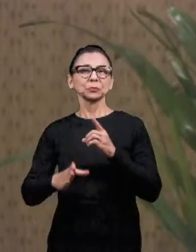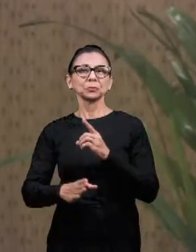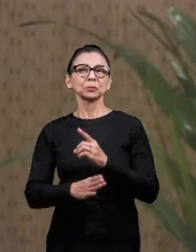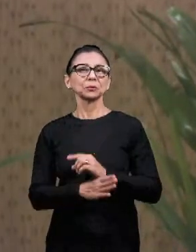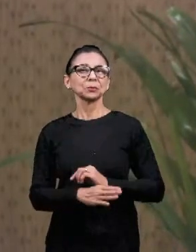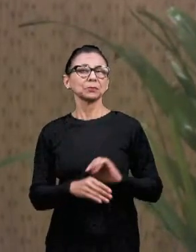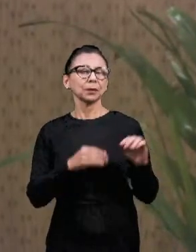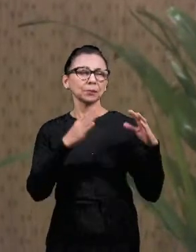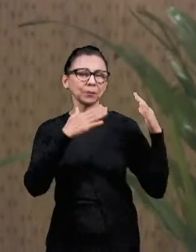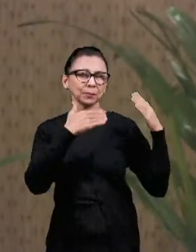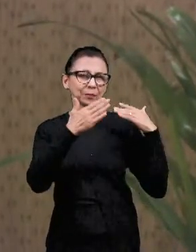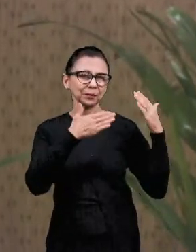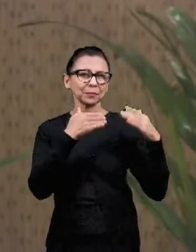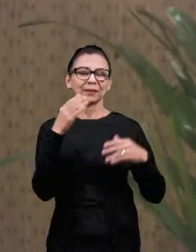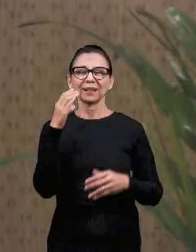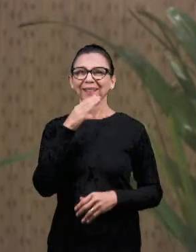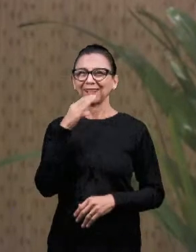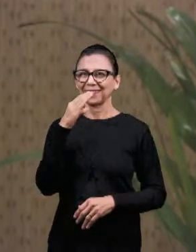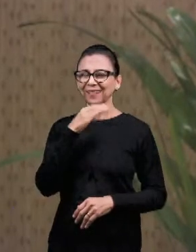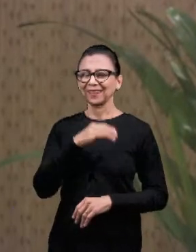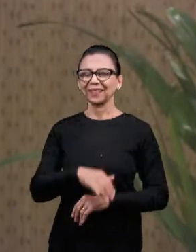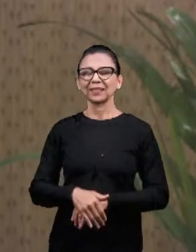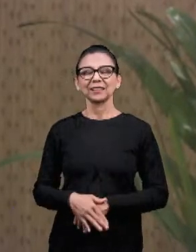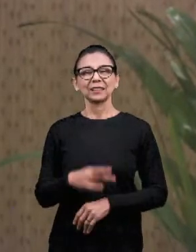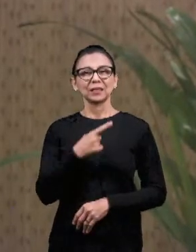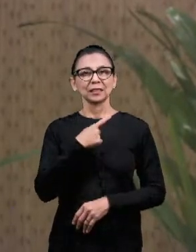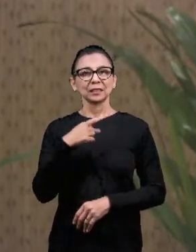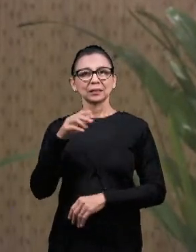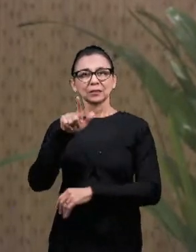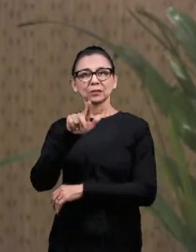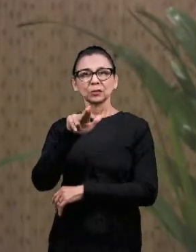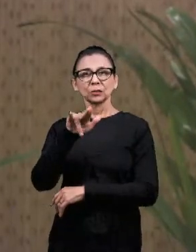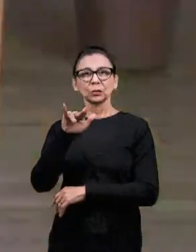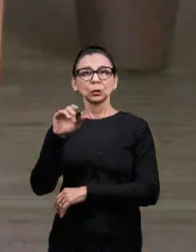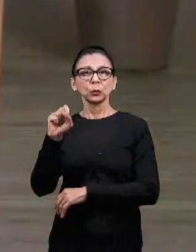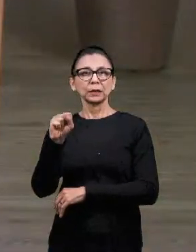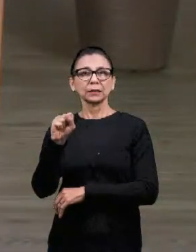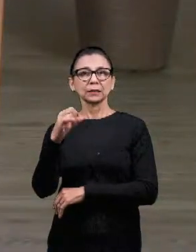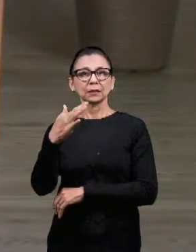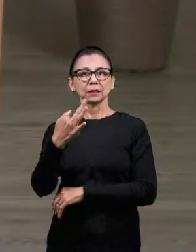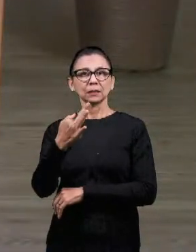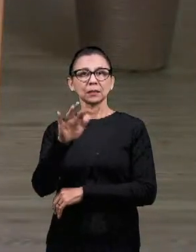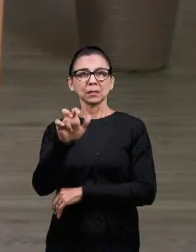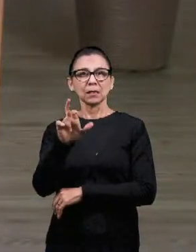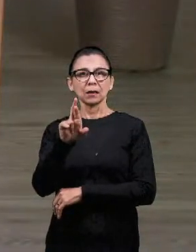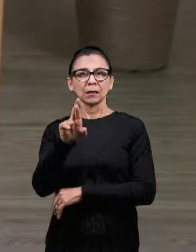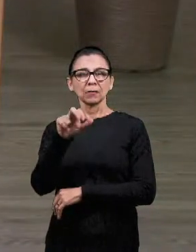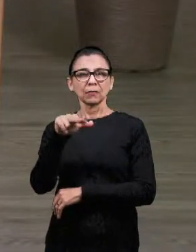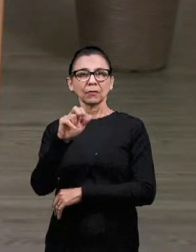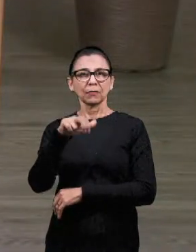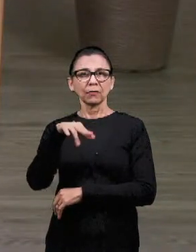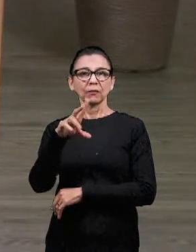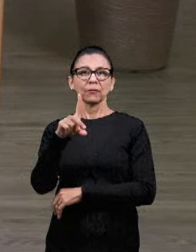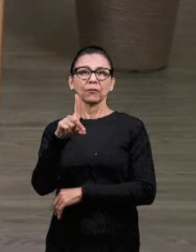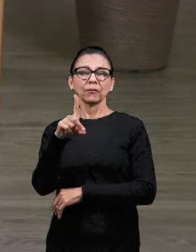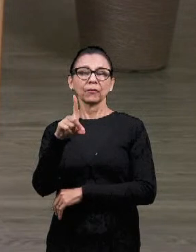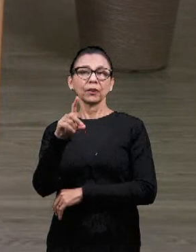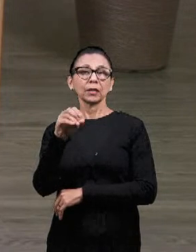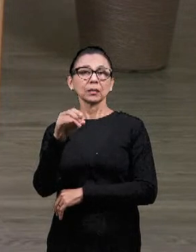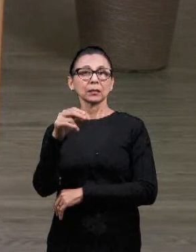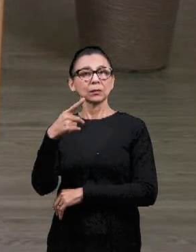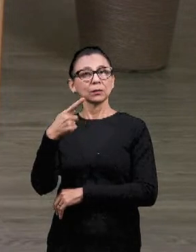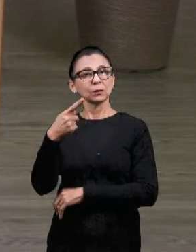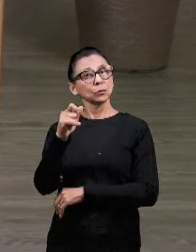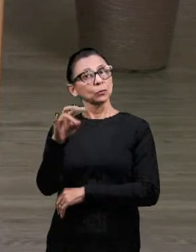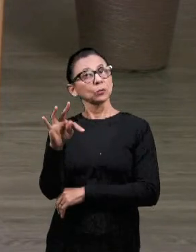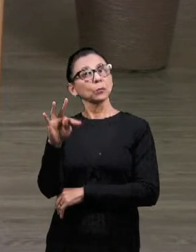fazer um bate-papo rápido com ele, é o pastor Luiz Fernando Pita. Pita, paz do Senhor, seja bem-vindo aqui aos nossos estúdios.